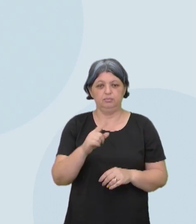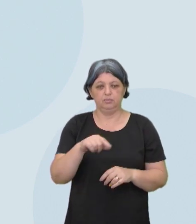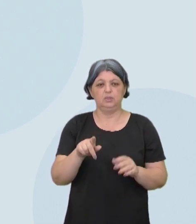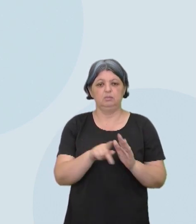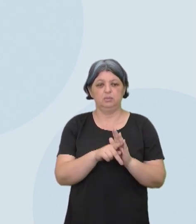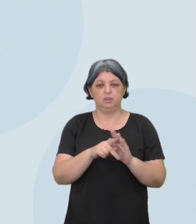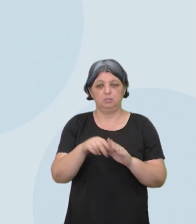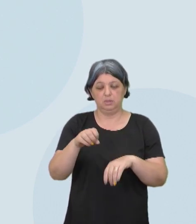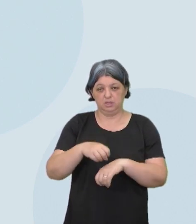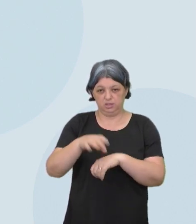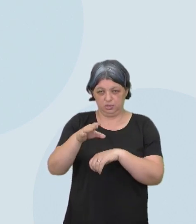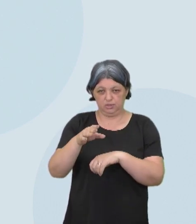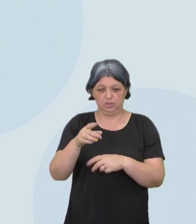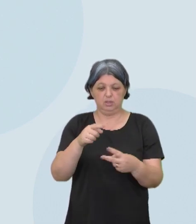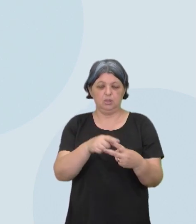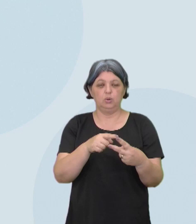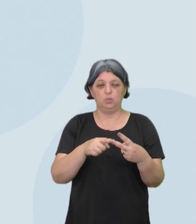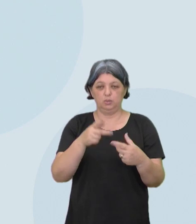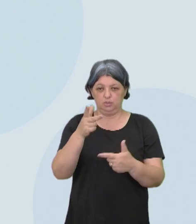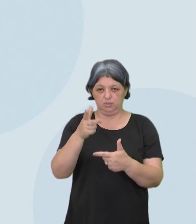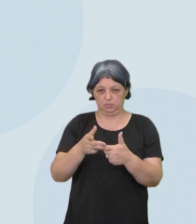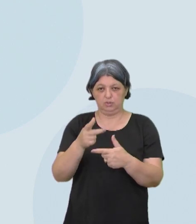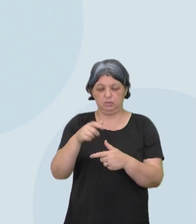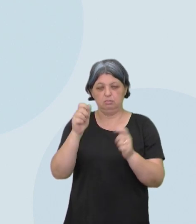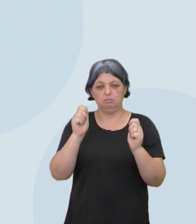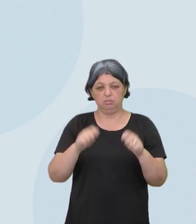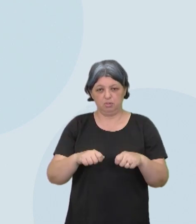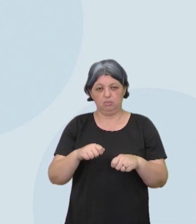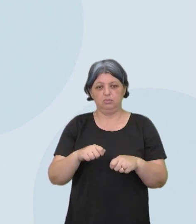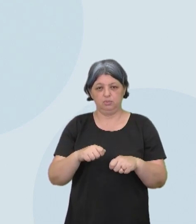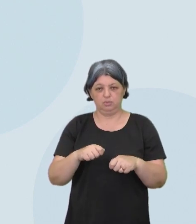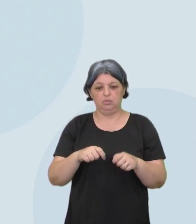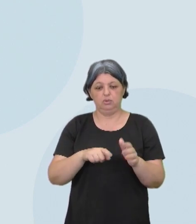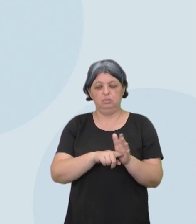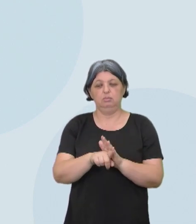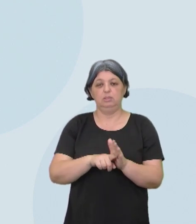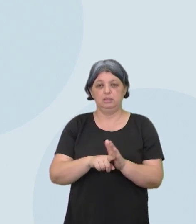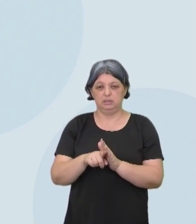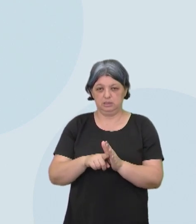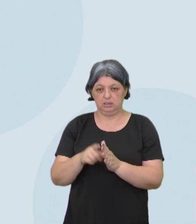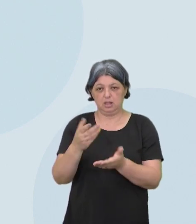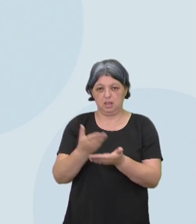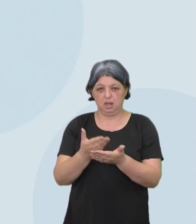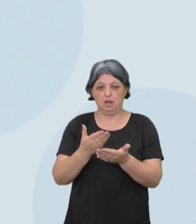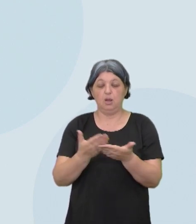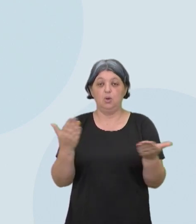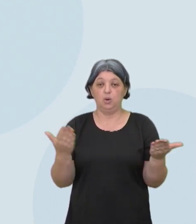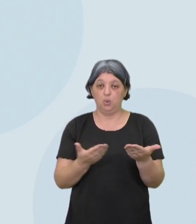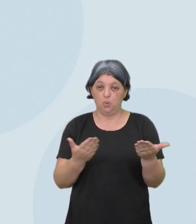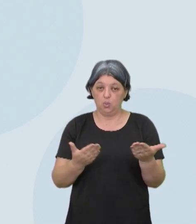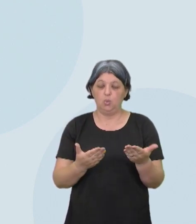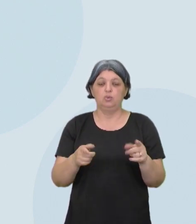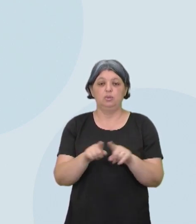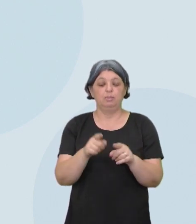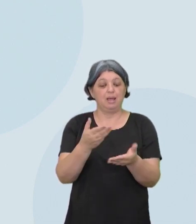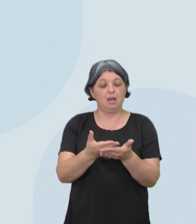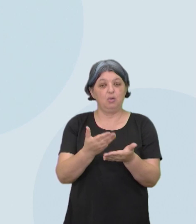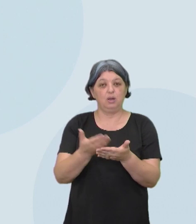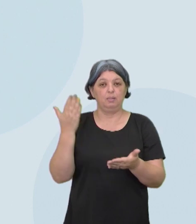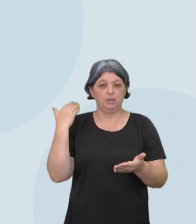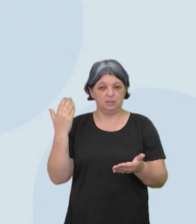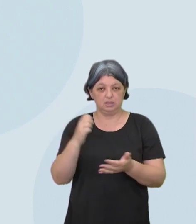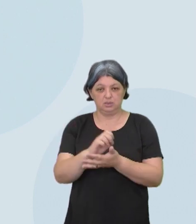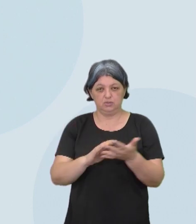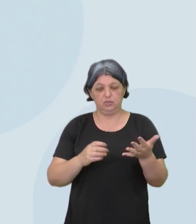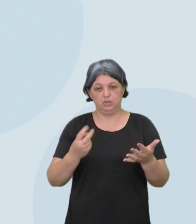como sugestão esses dois vídeos que vocês podem buscar, tanto nessa aula de hoje quanto nas outras aulas lá da